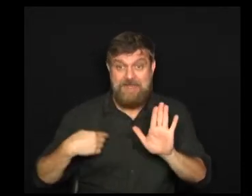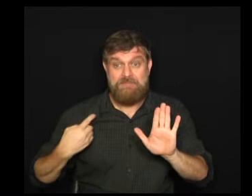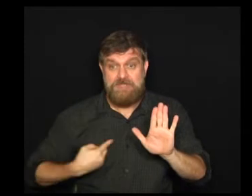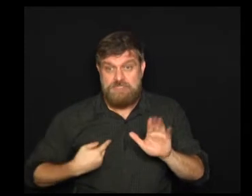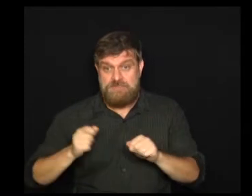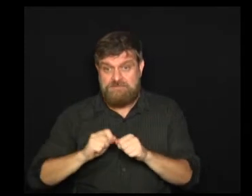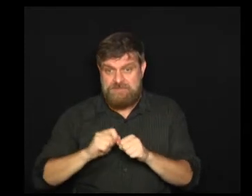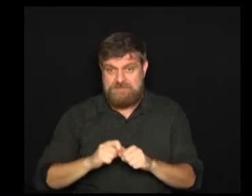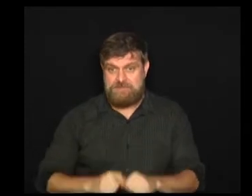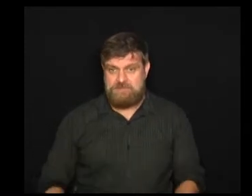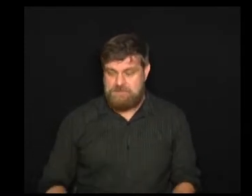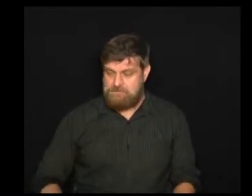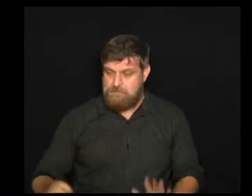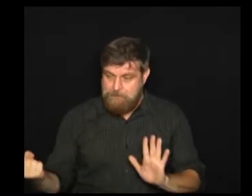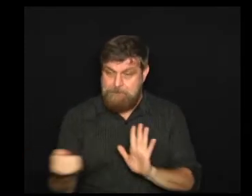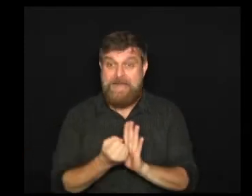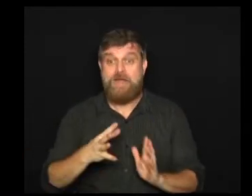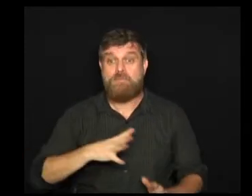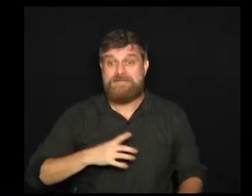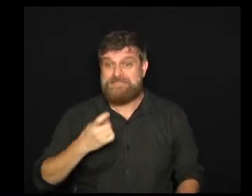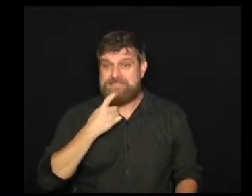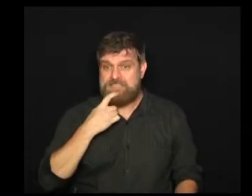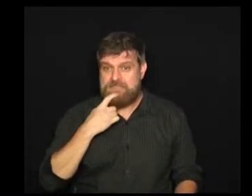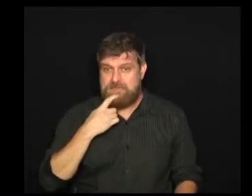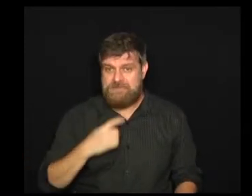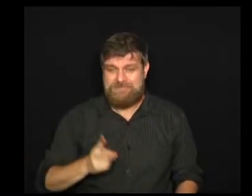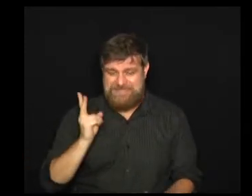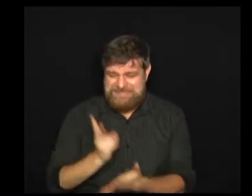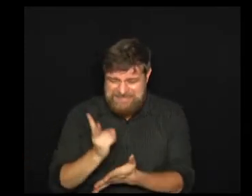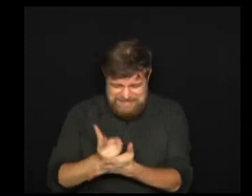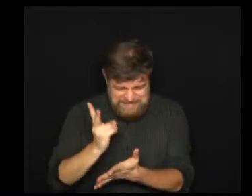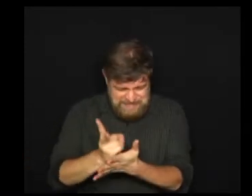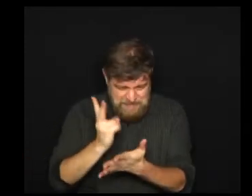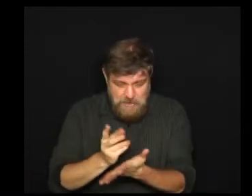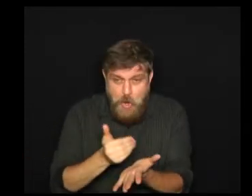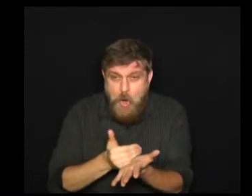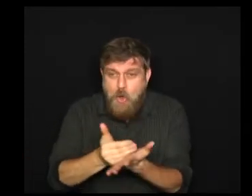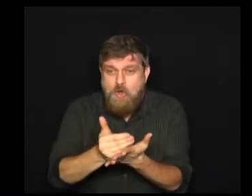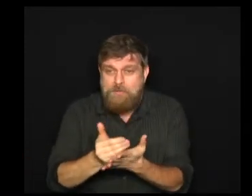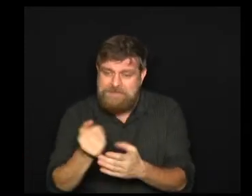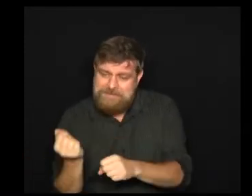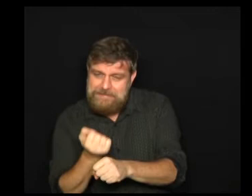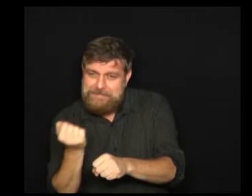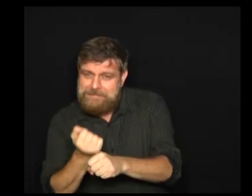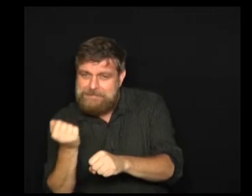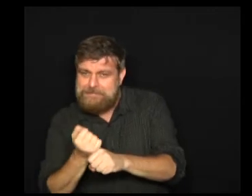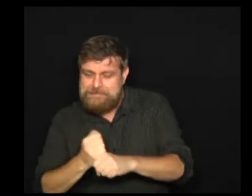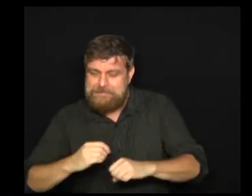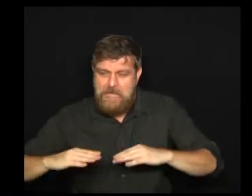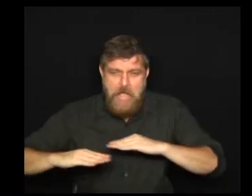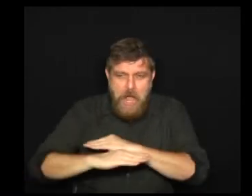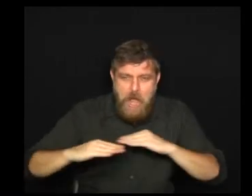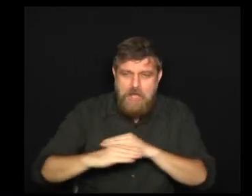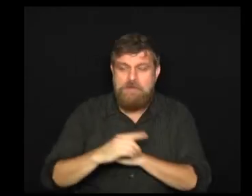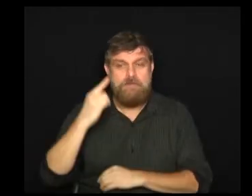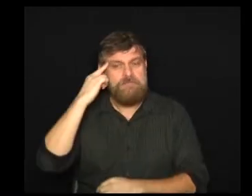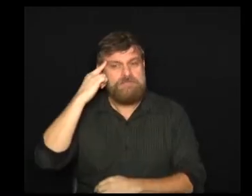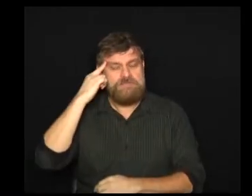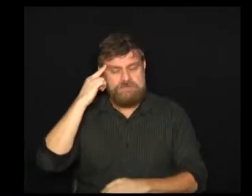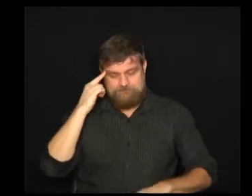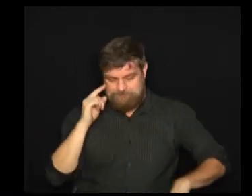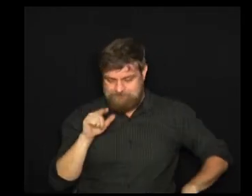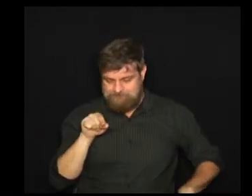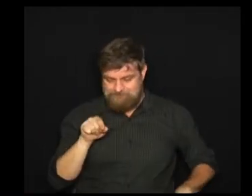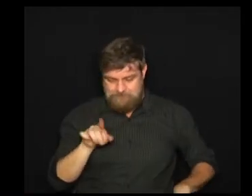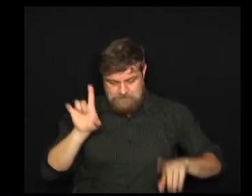esse legado, né, para a cidade, para toda vez que for começar a fazer algum tipo de intervenção, que olhe para esse entorno